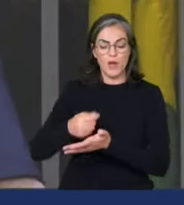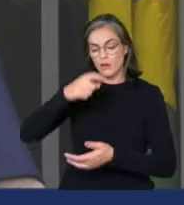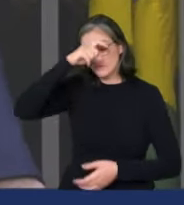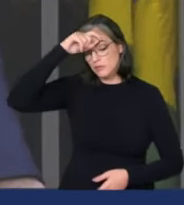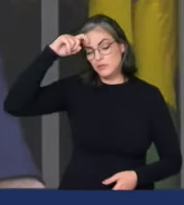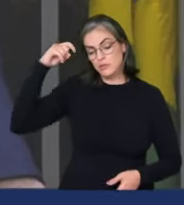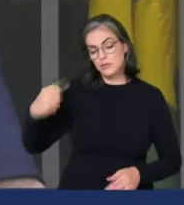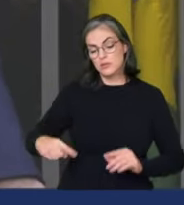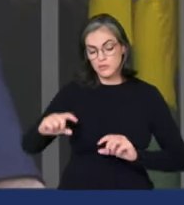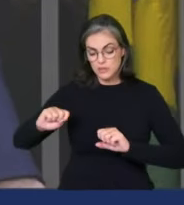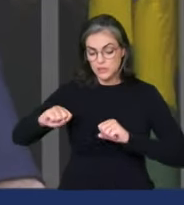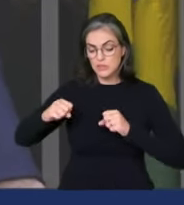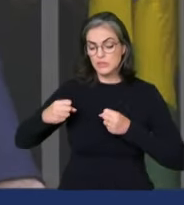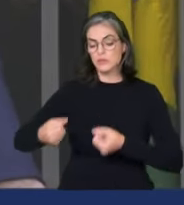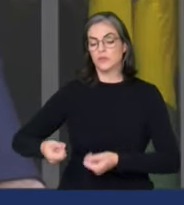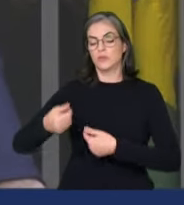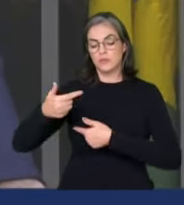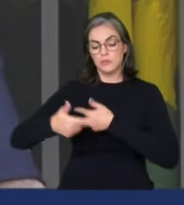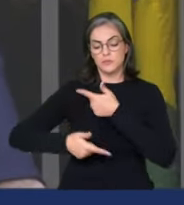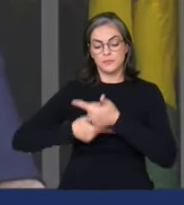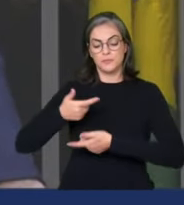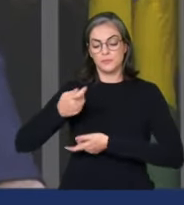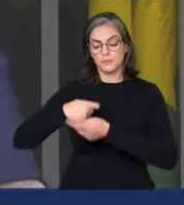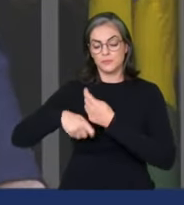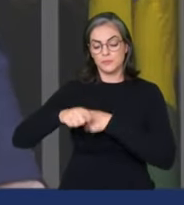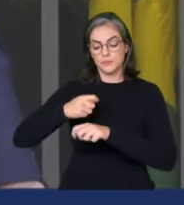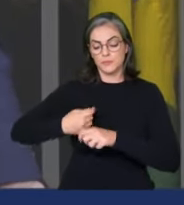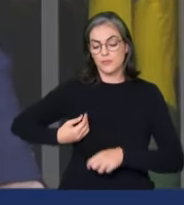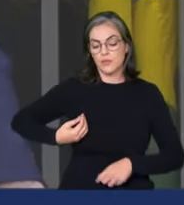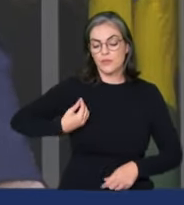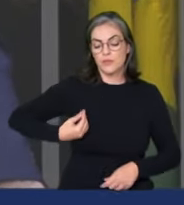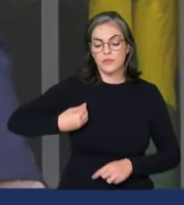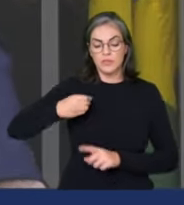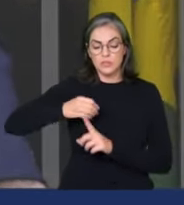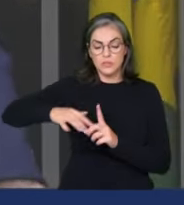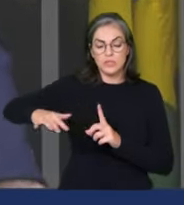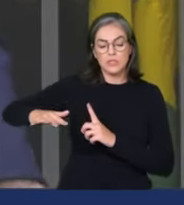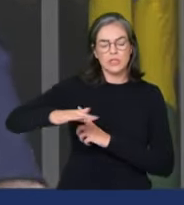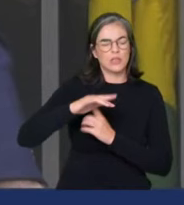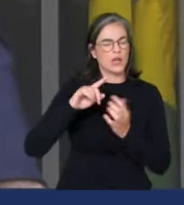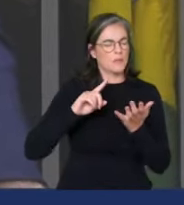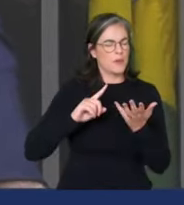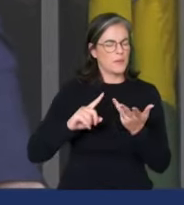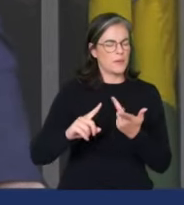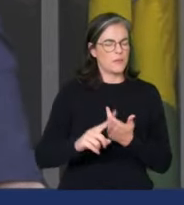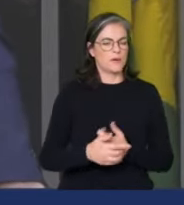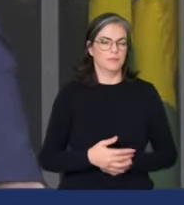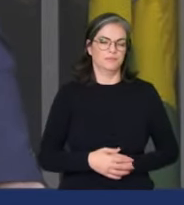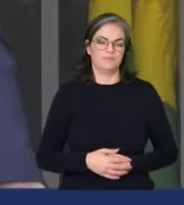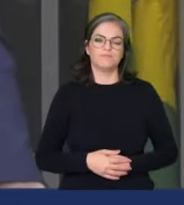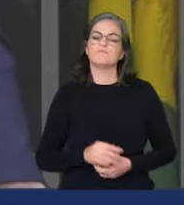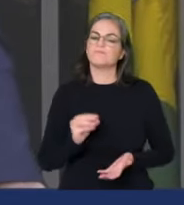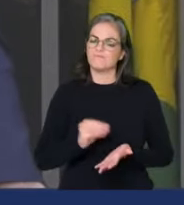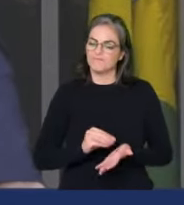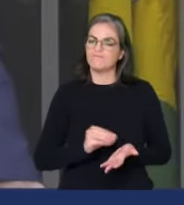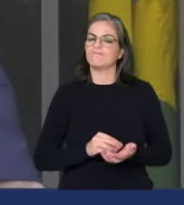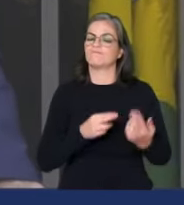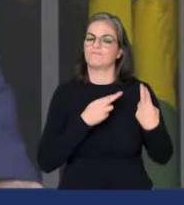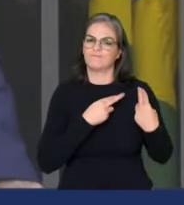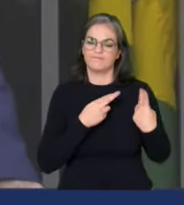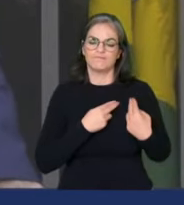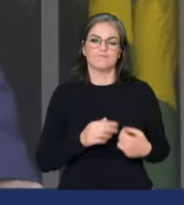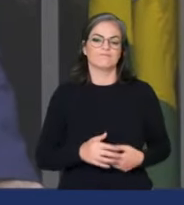economia e das suas condições sociais por conta dessa irresponsabilidade. Nenhum país desenvolvido do mundo age